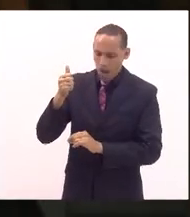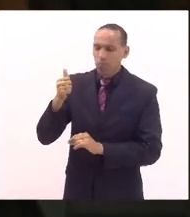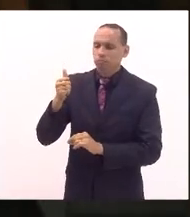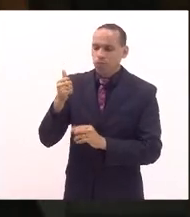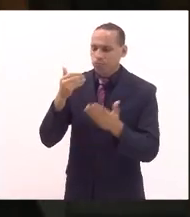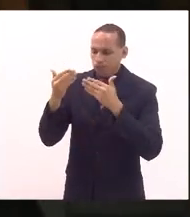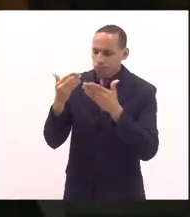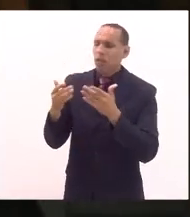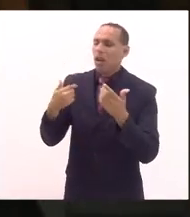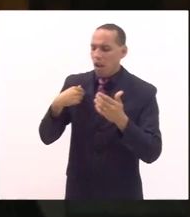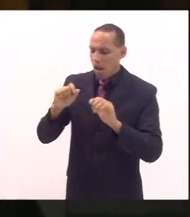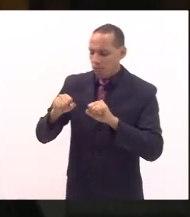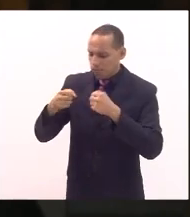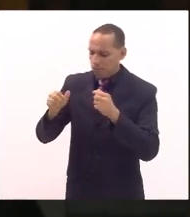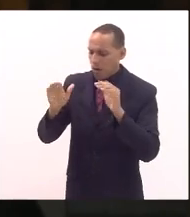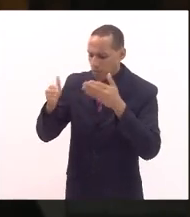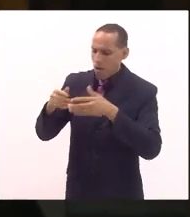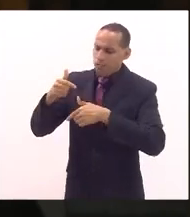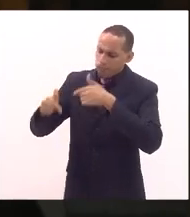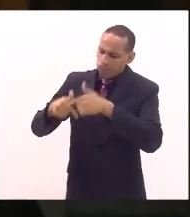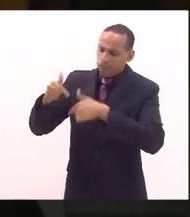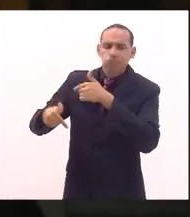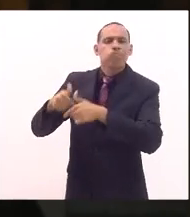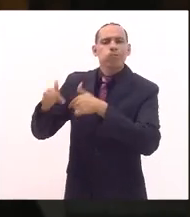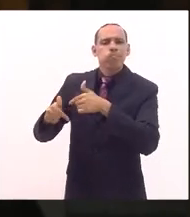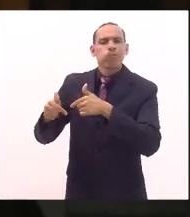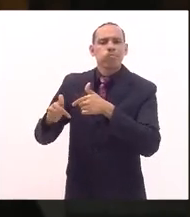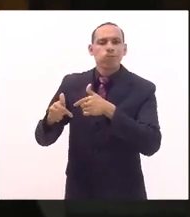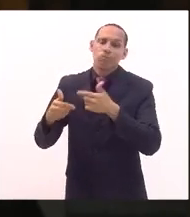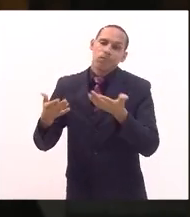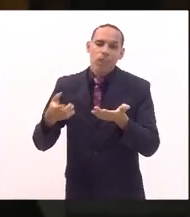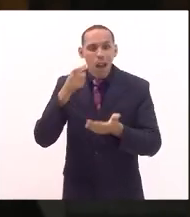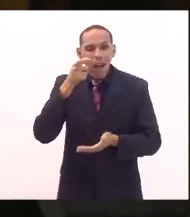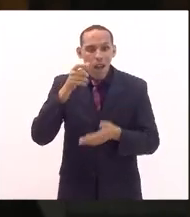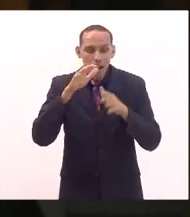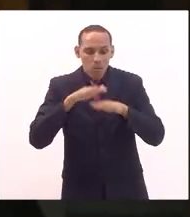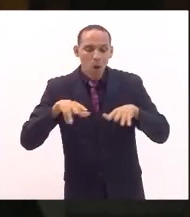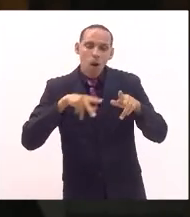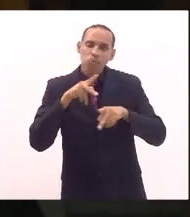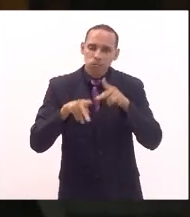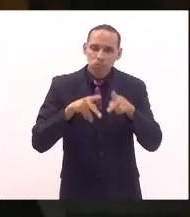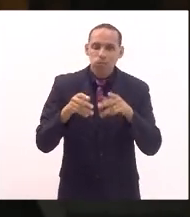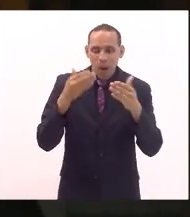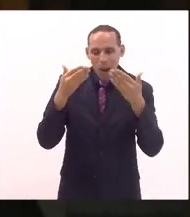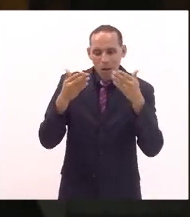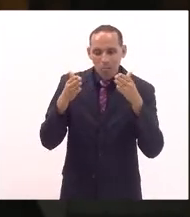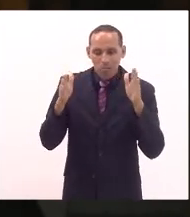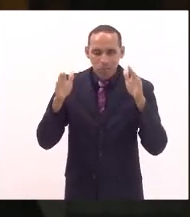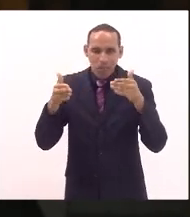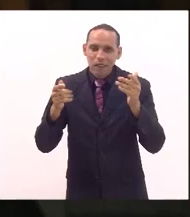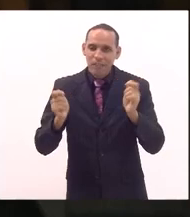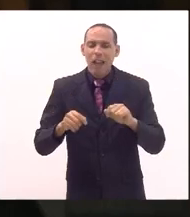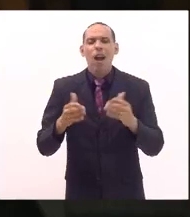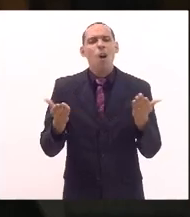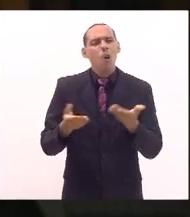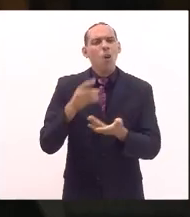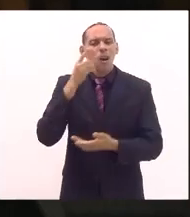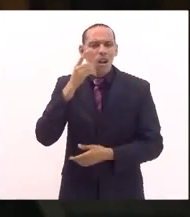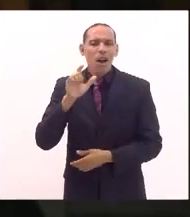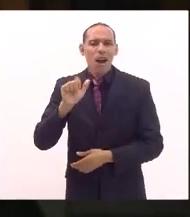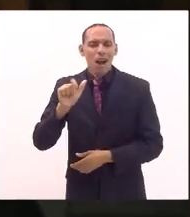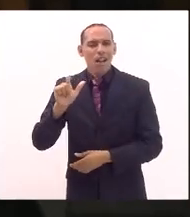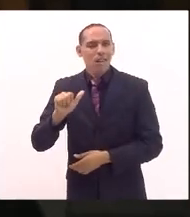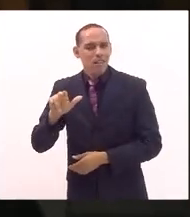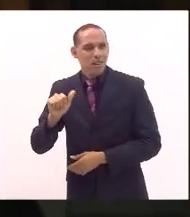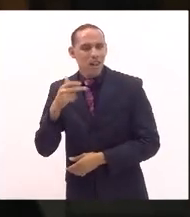atender os interesses populares hoje deputada Ana eu explico